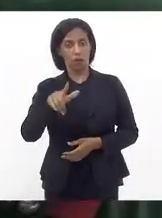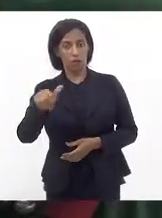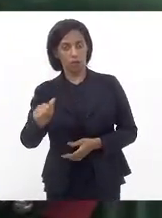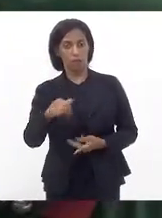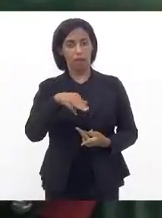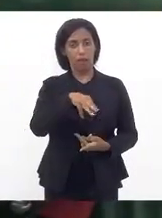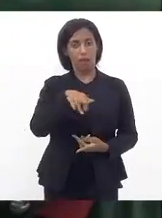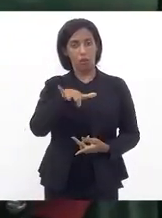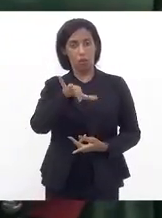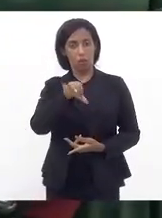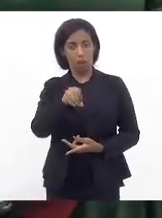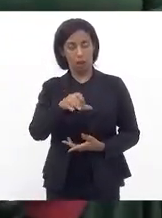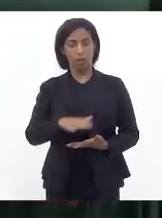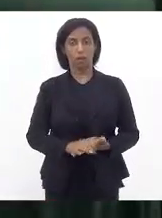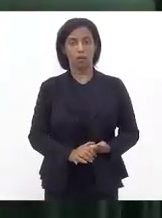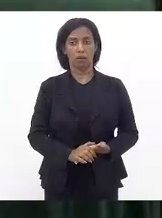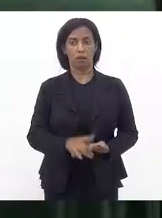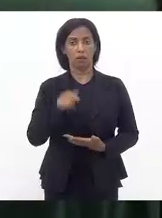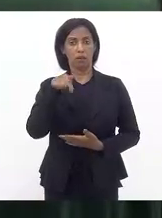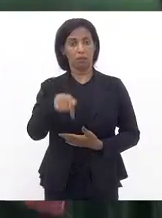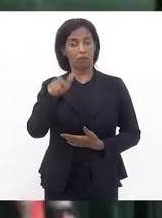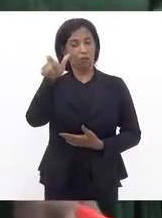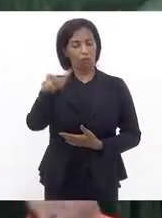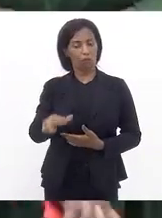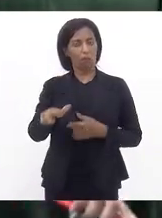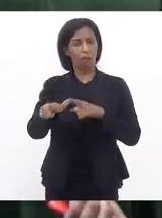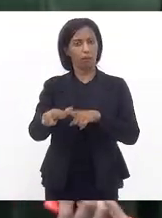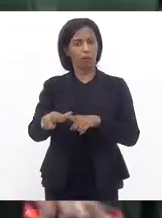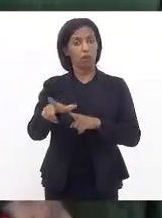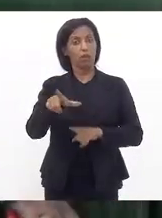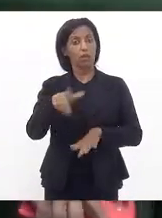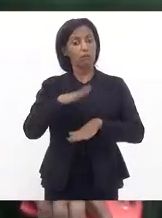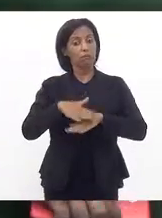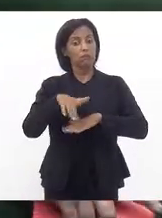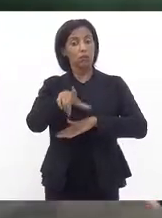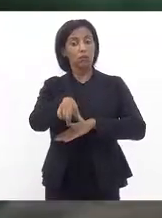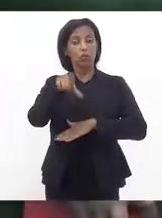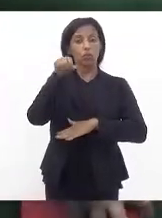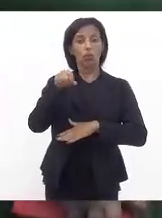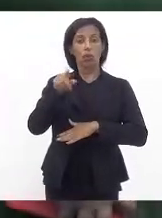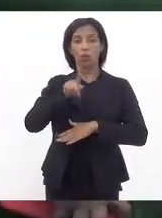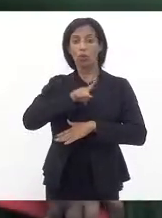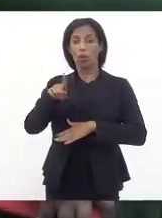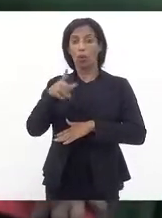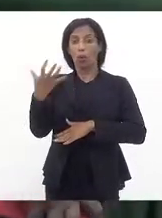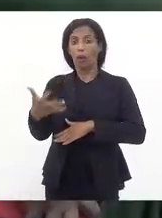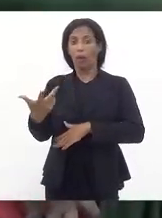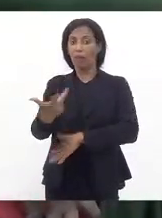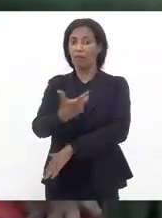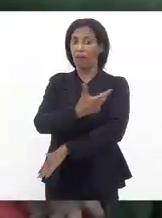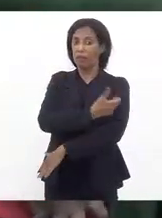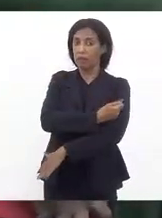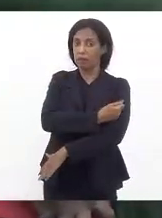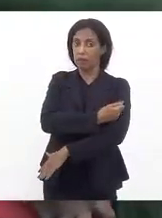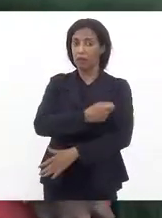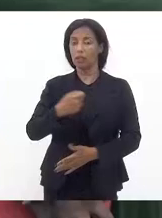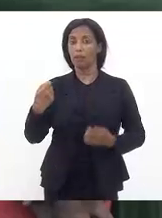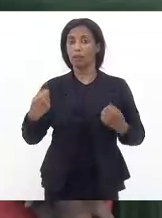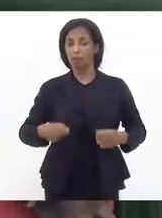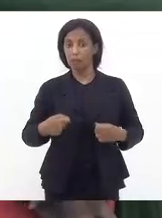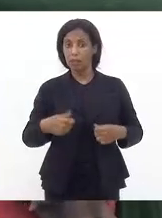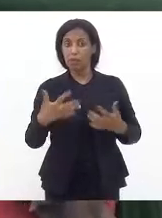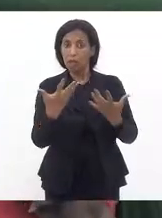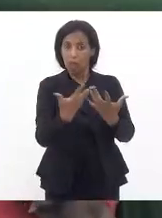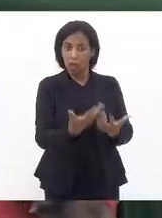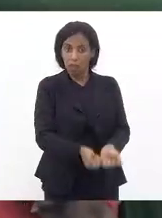Márcio Gualberto é que esta pessoa tendo optado por não aceitar a vacinação tem que